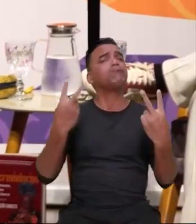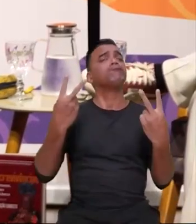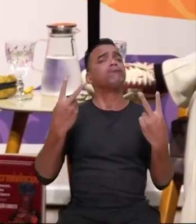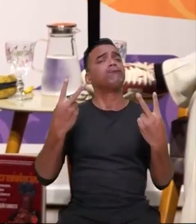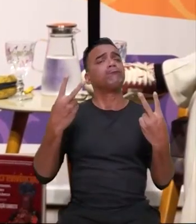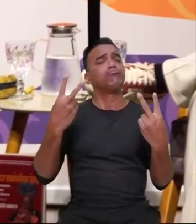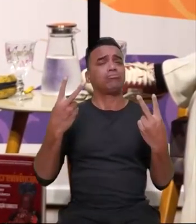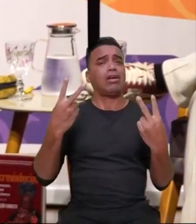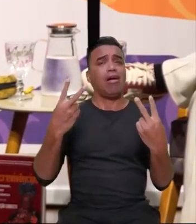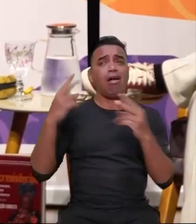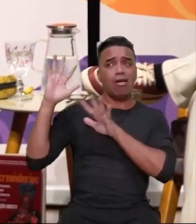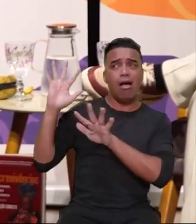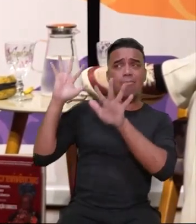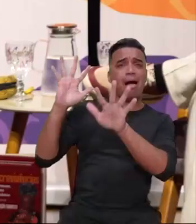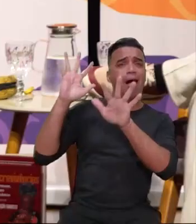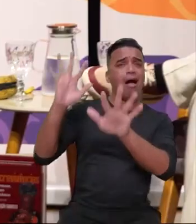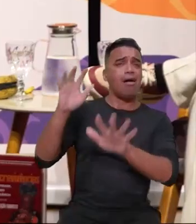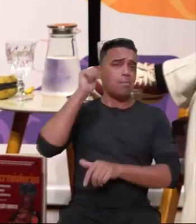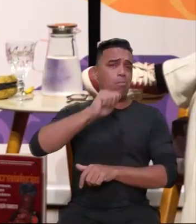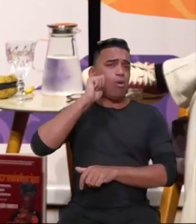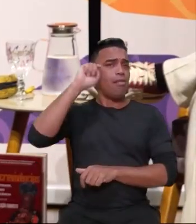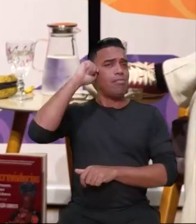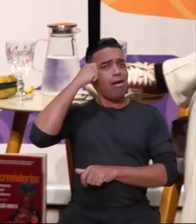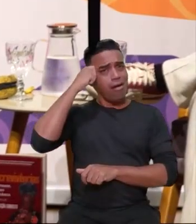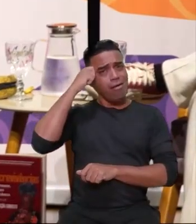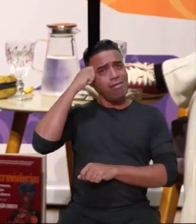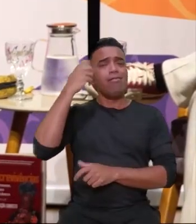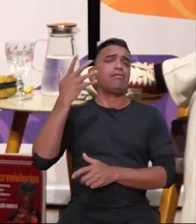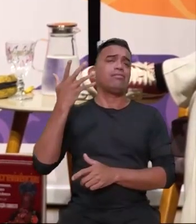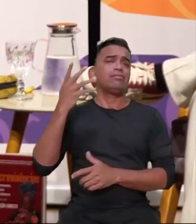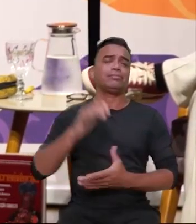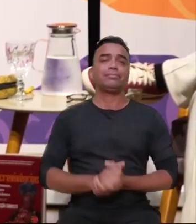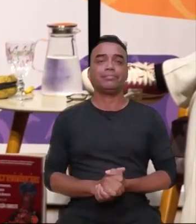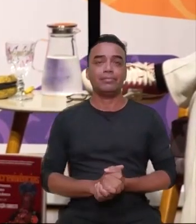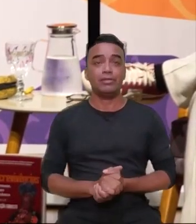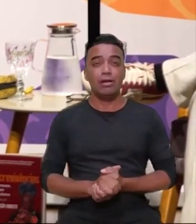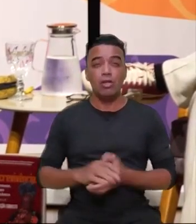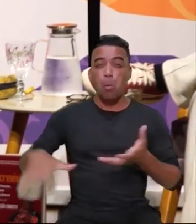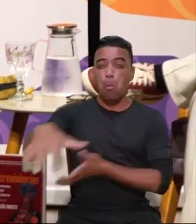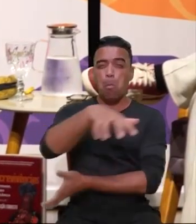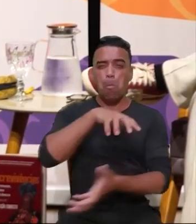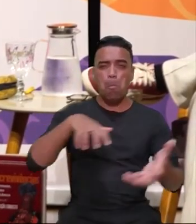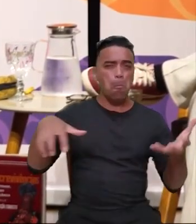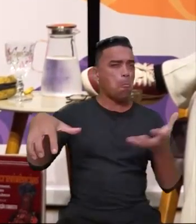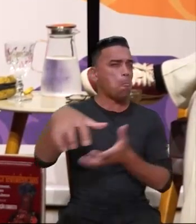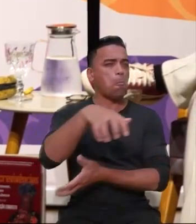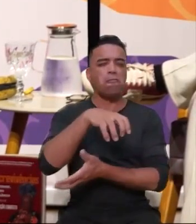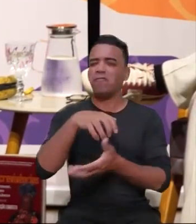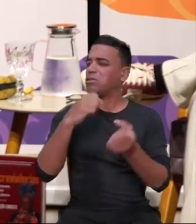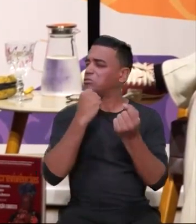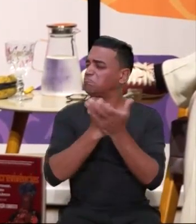reconhecer, nessa marcha das mulheres negras, um dos movimentos